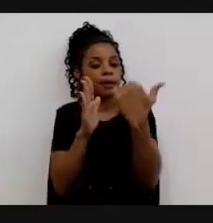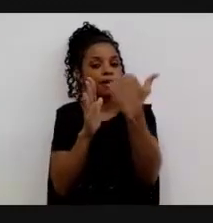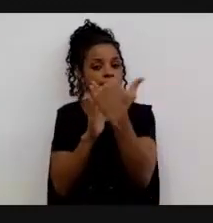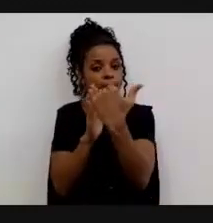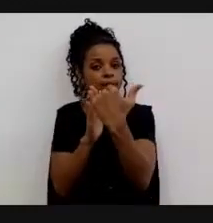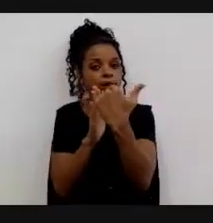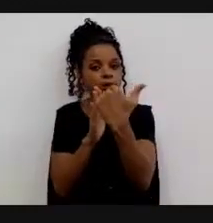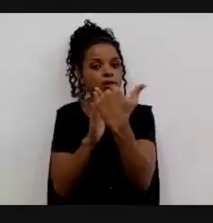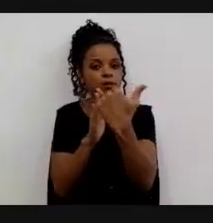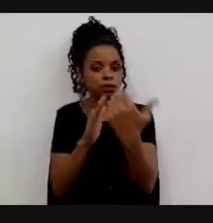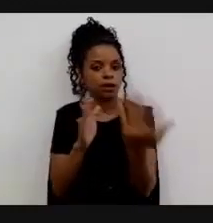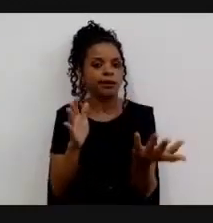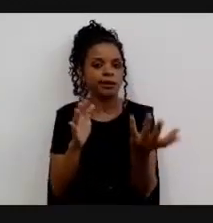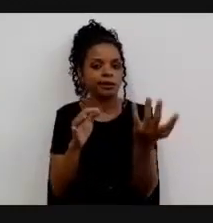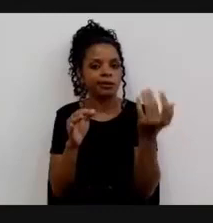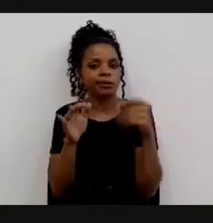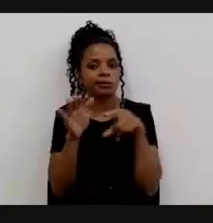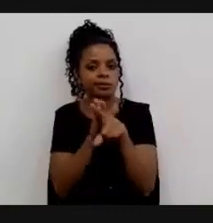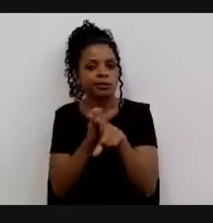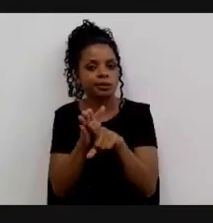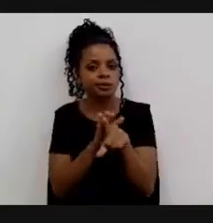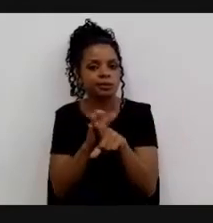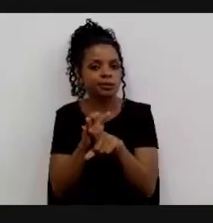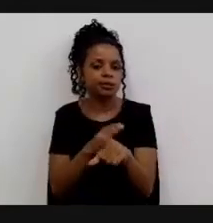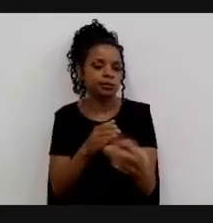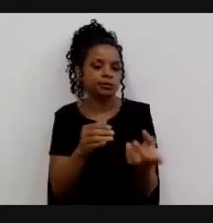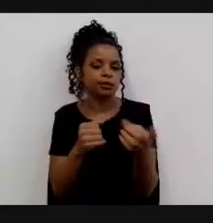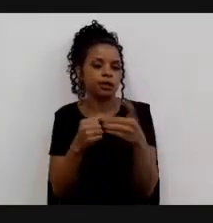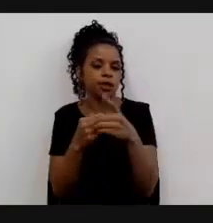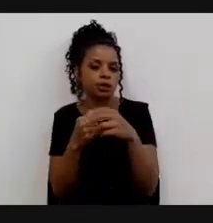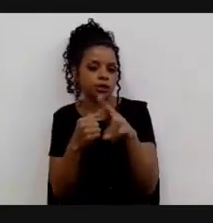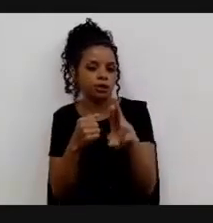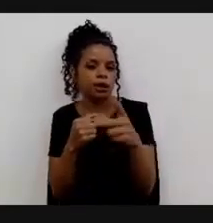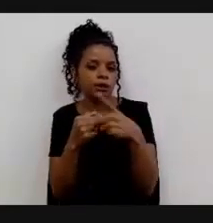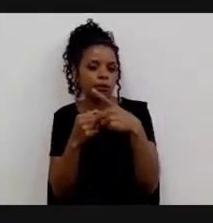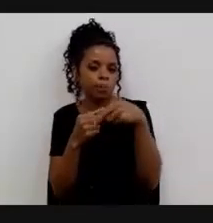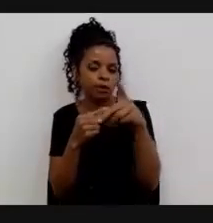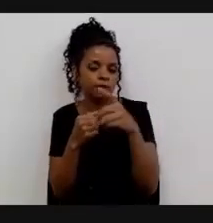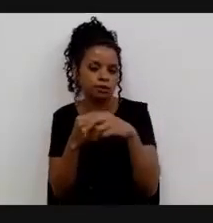do conhecimento, como doutorado, pós-doutorado e assim por diante.